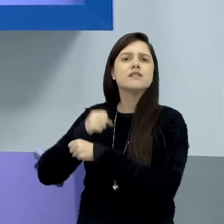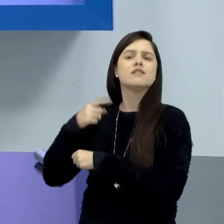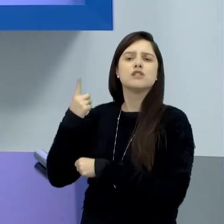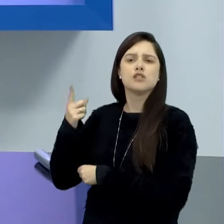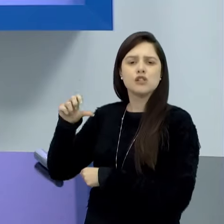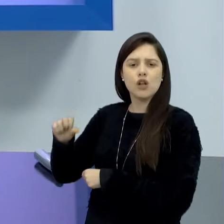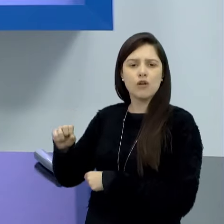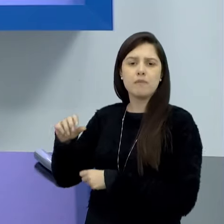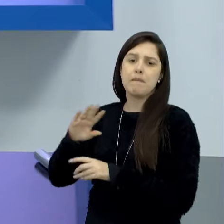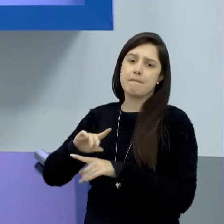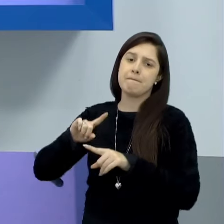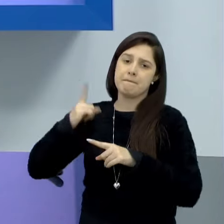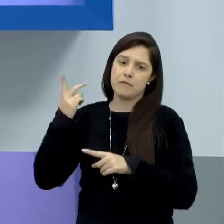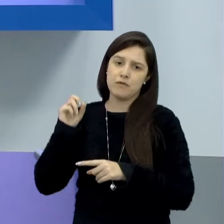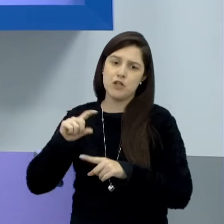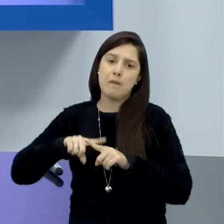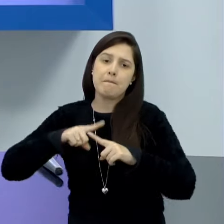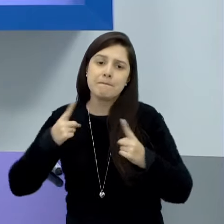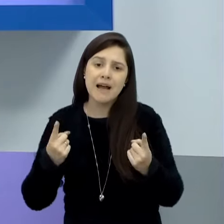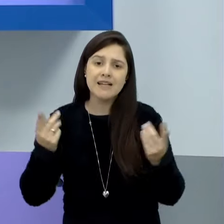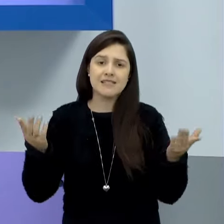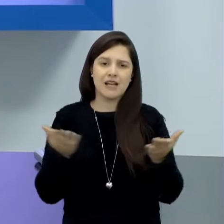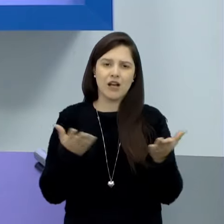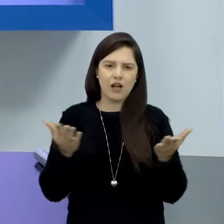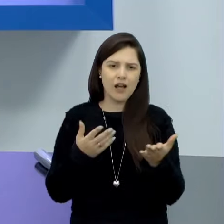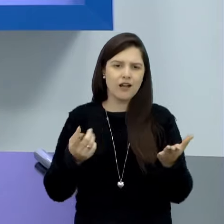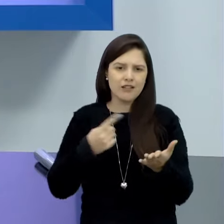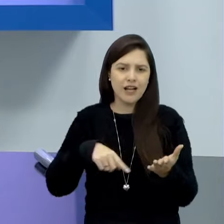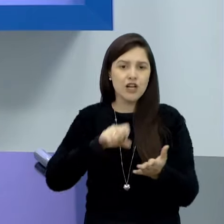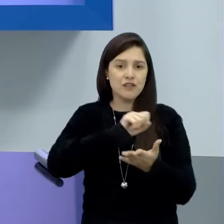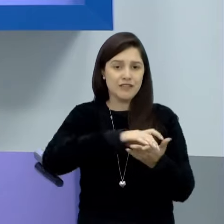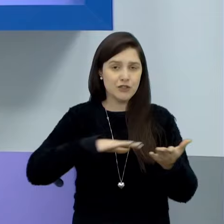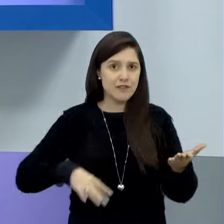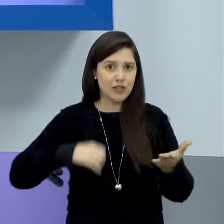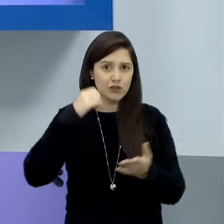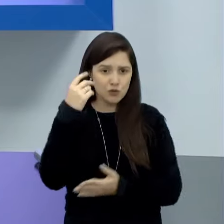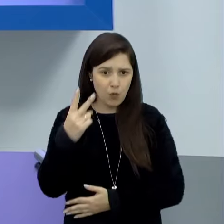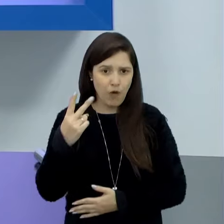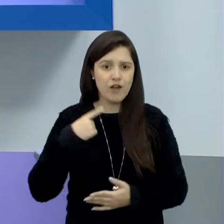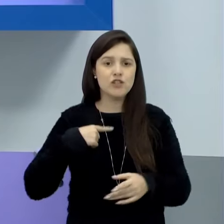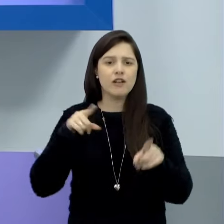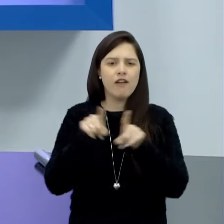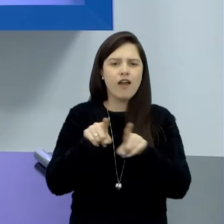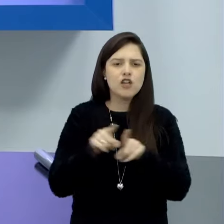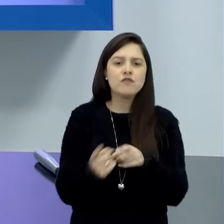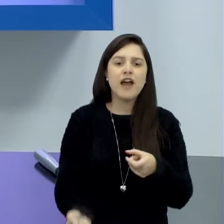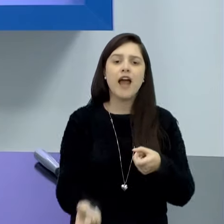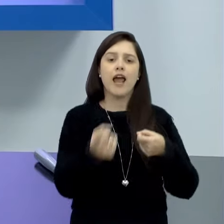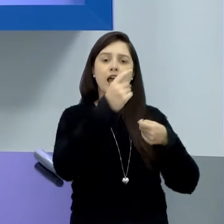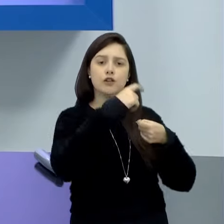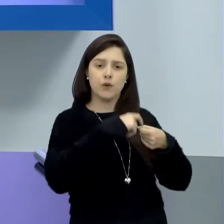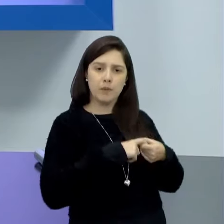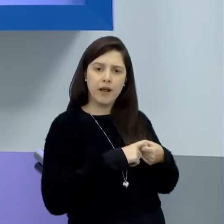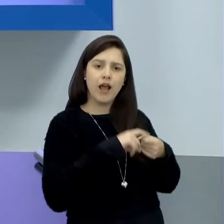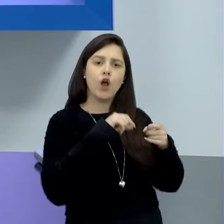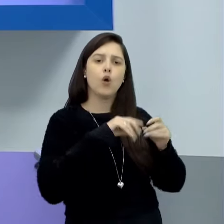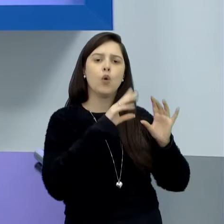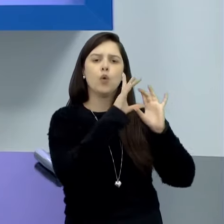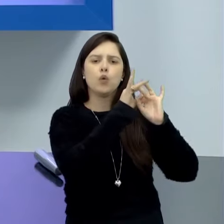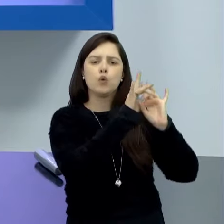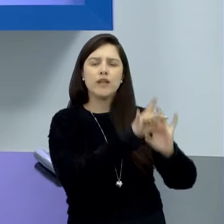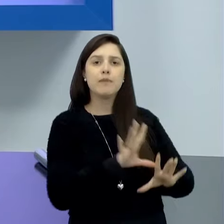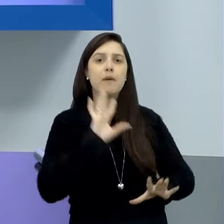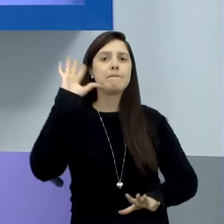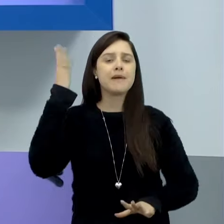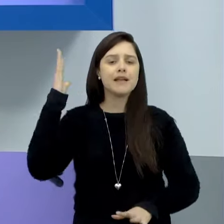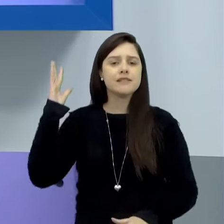XX. Mas, agora, na nossa atividade 2, a gente vai retomar o termo